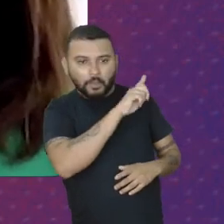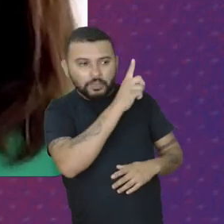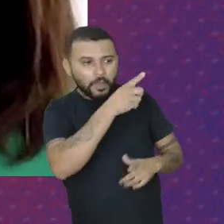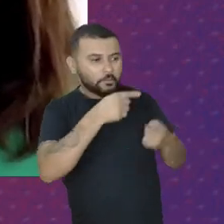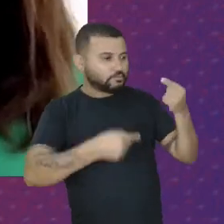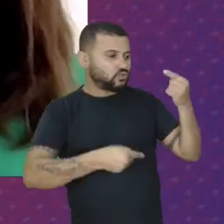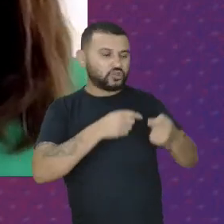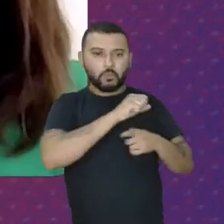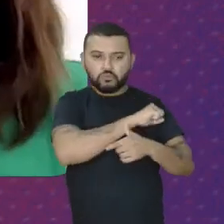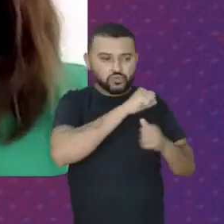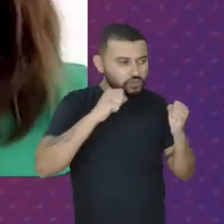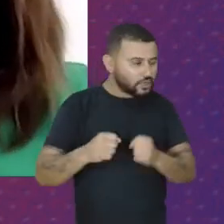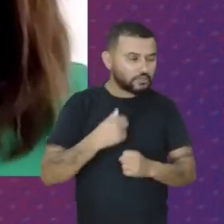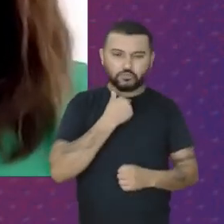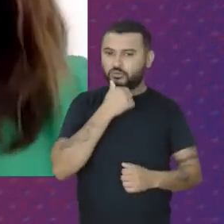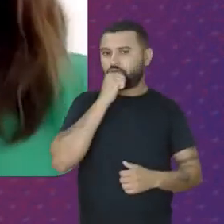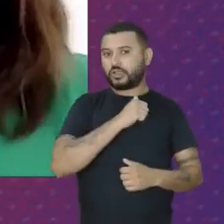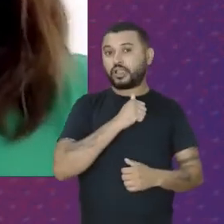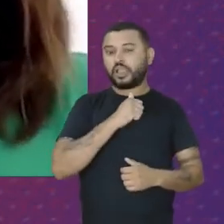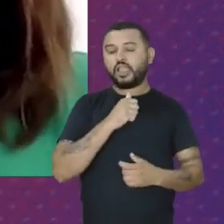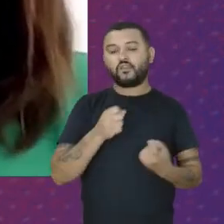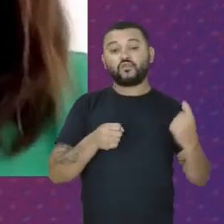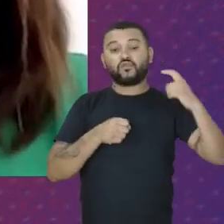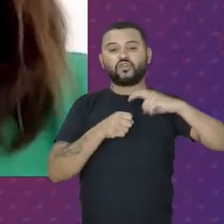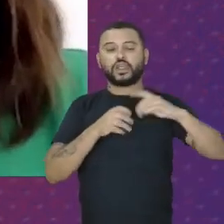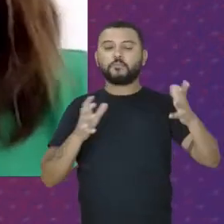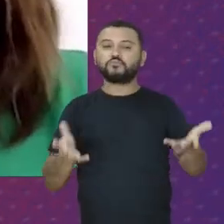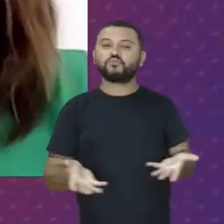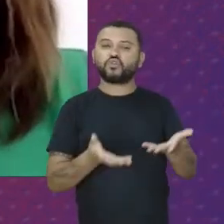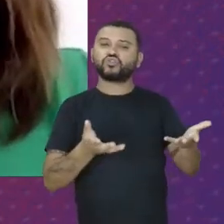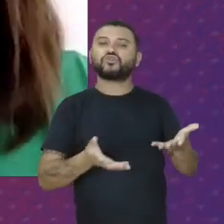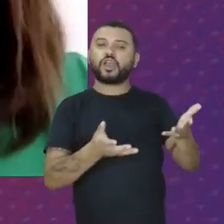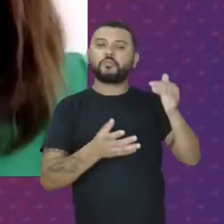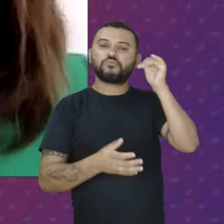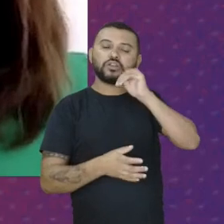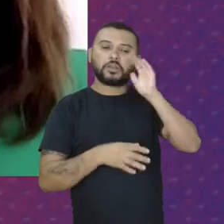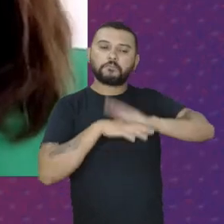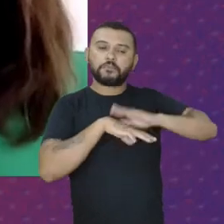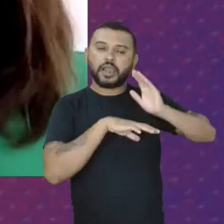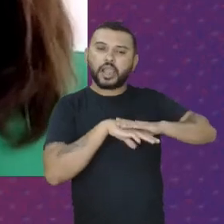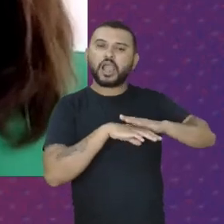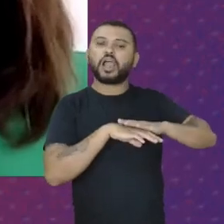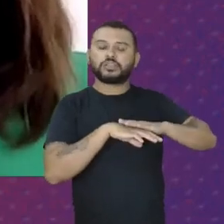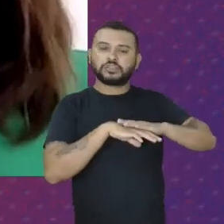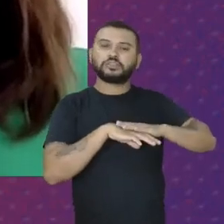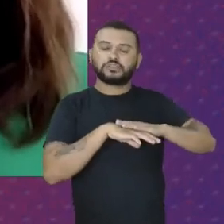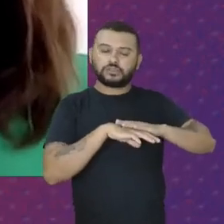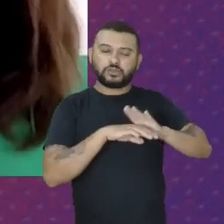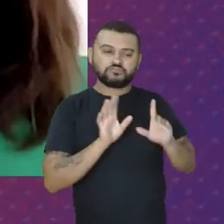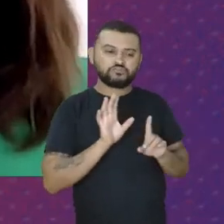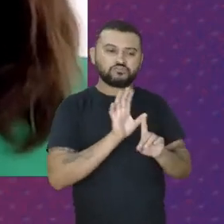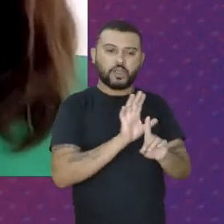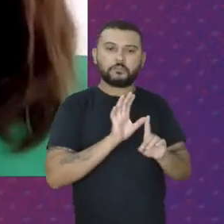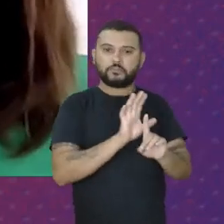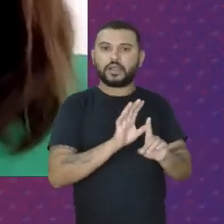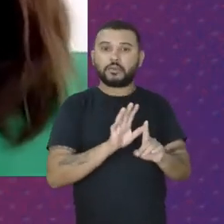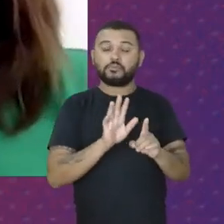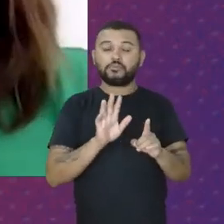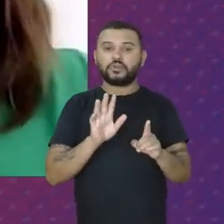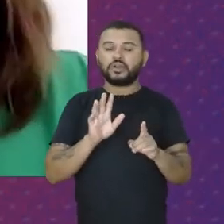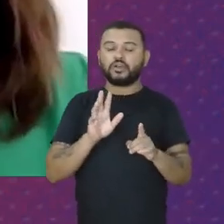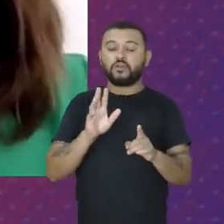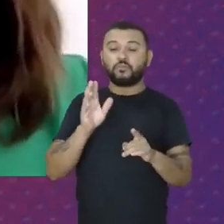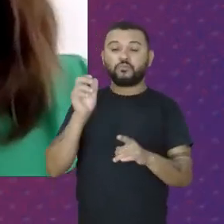de poder, né, e para incentivar ainda mais as